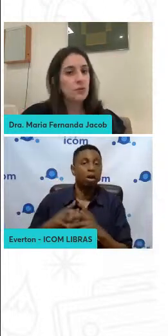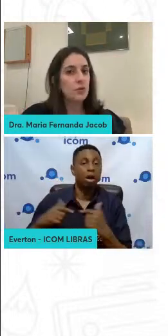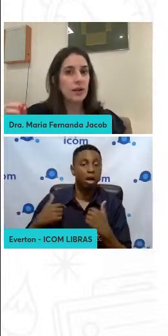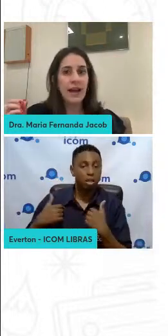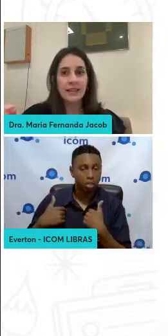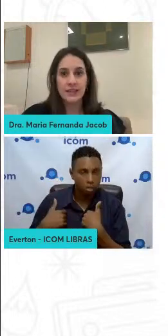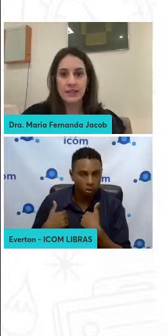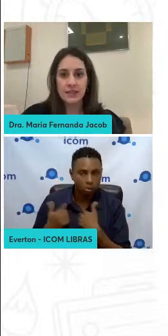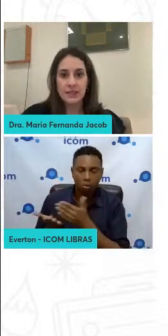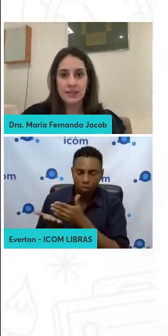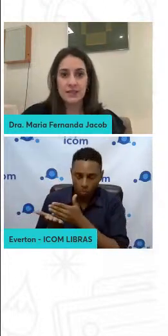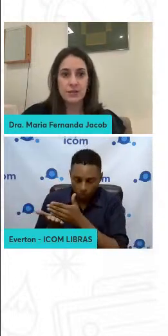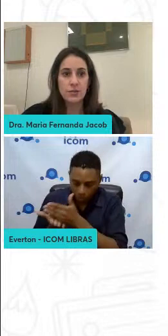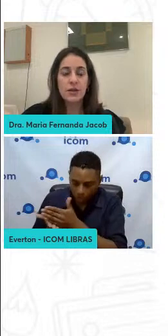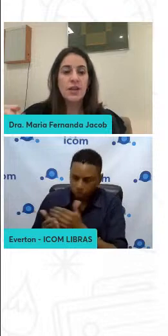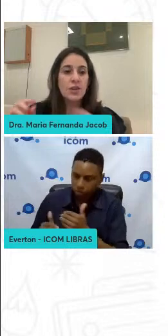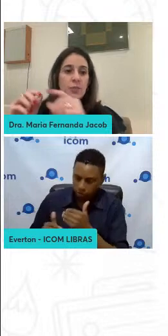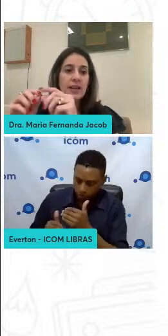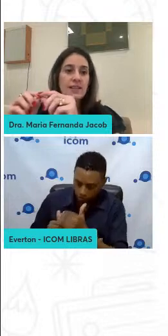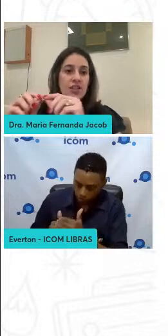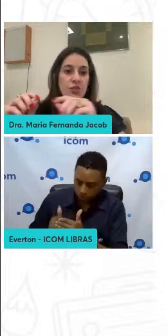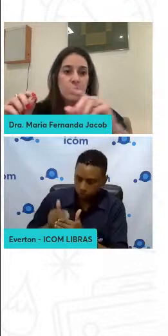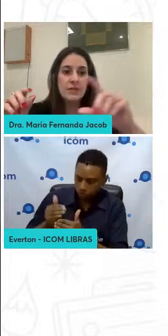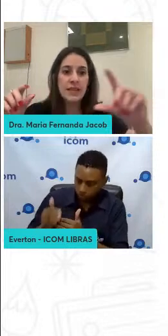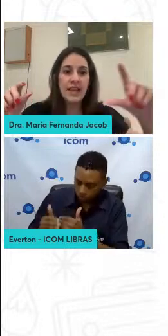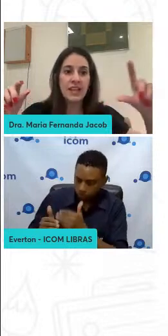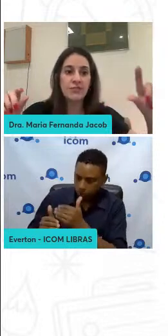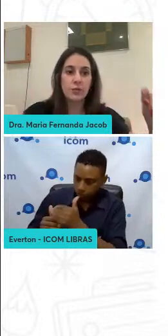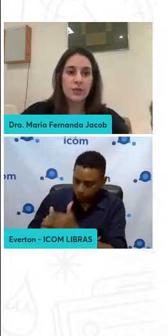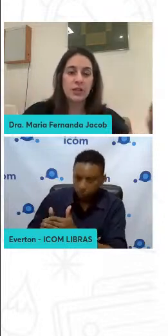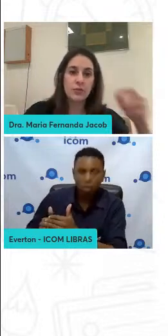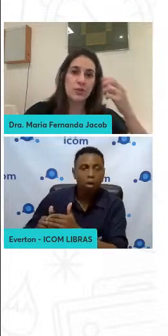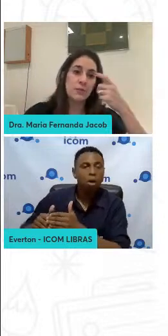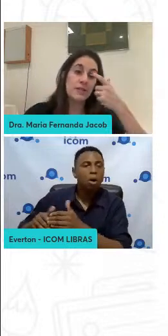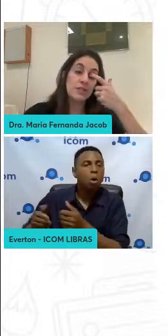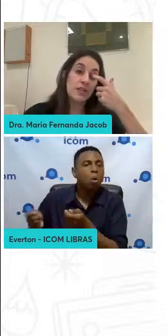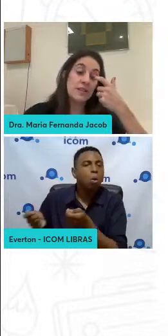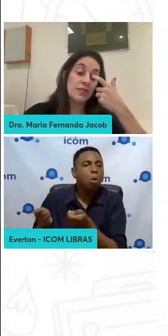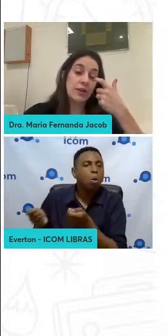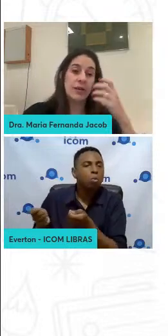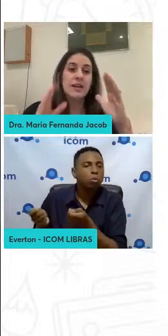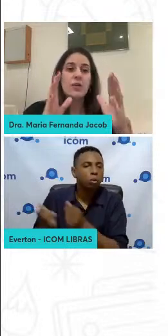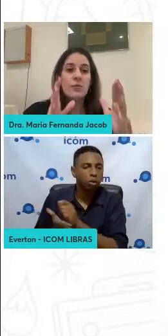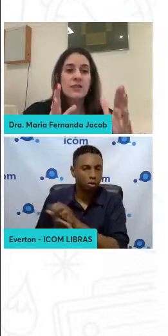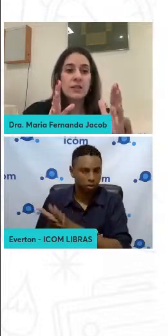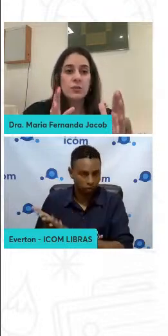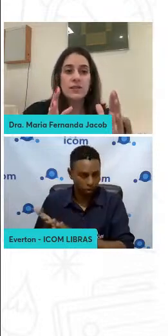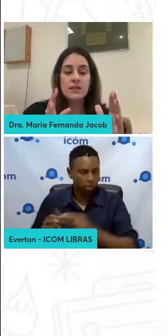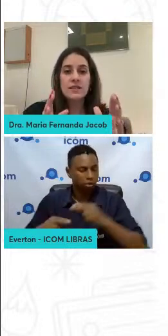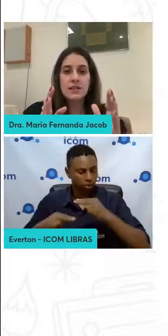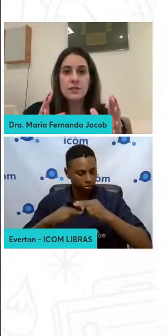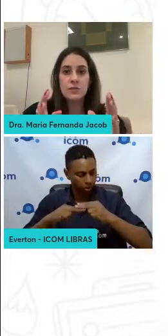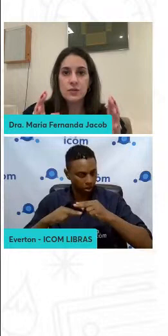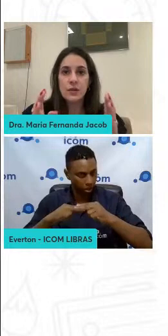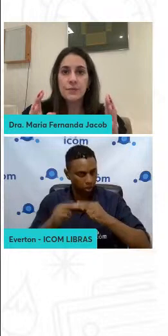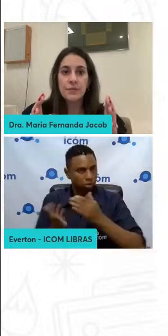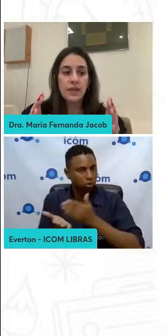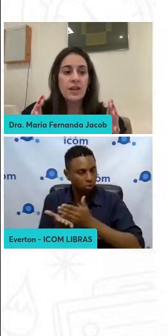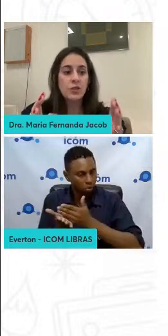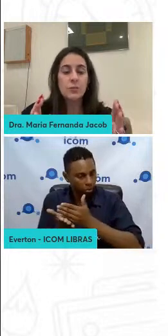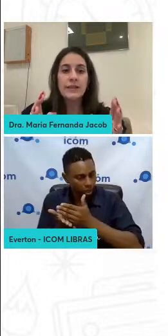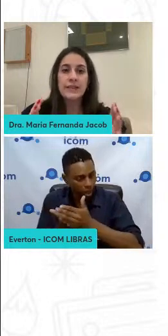e controlada desses exercícios. E o Pilates a gente consegue evoluir com o nosso paciente dessa forma, começando com